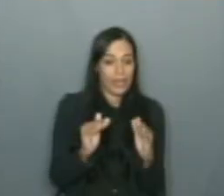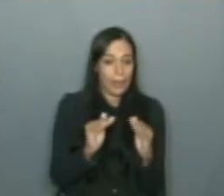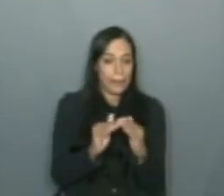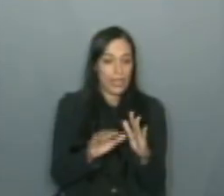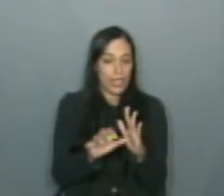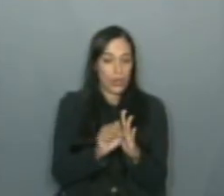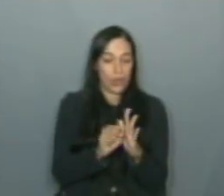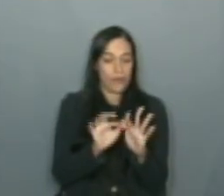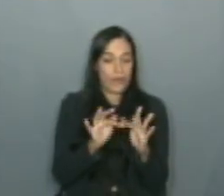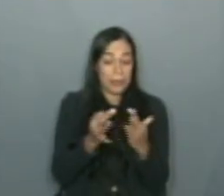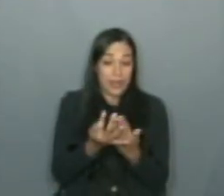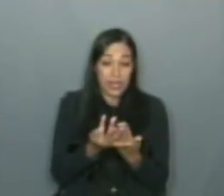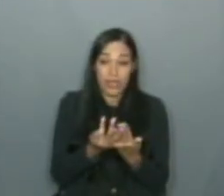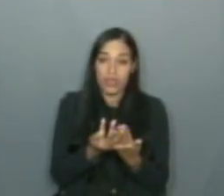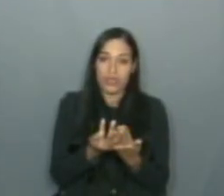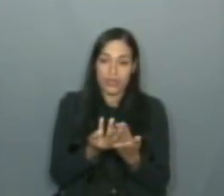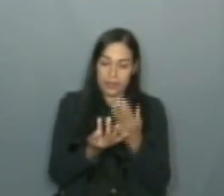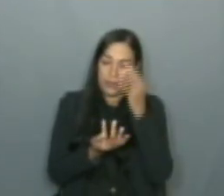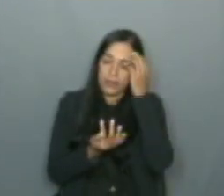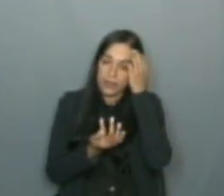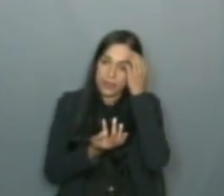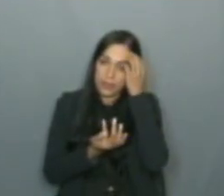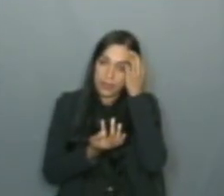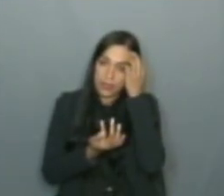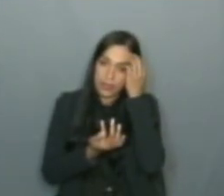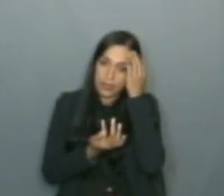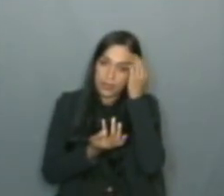famílias inteiras.